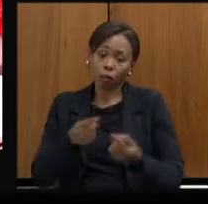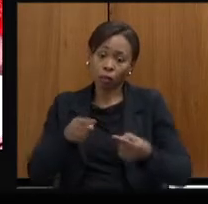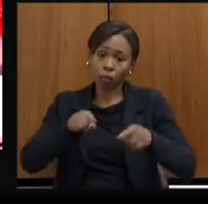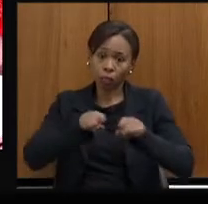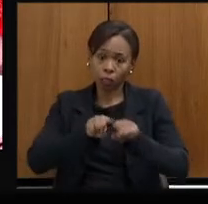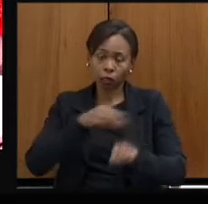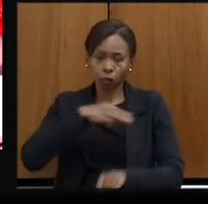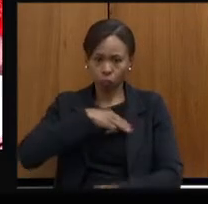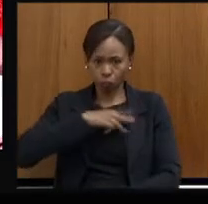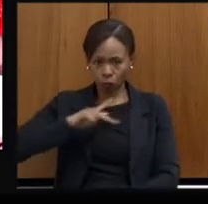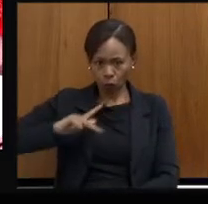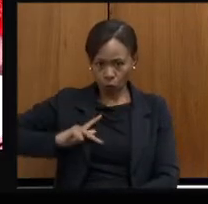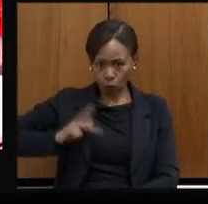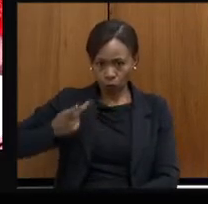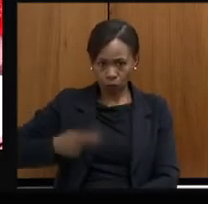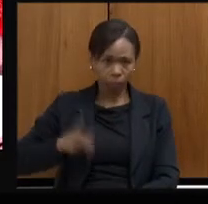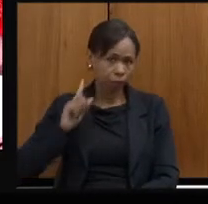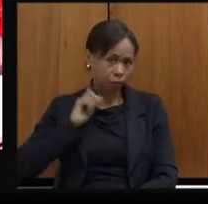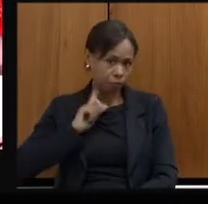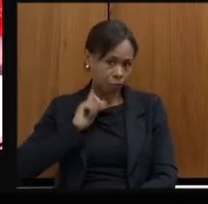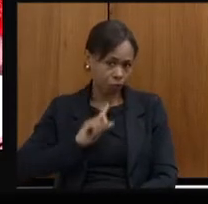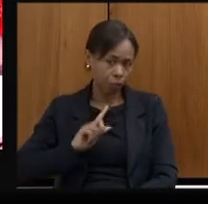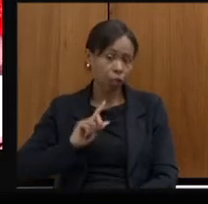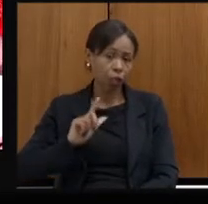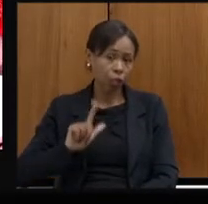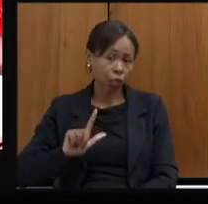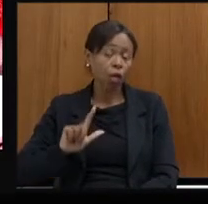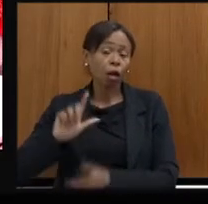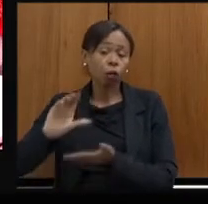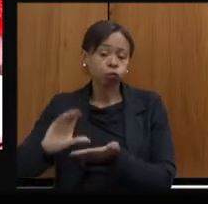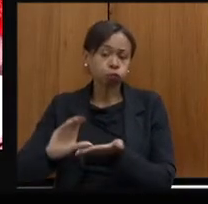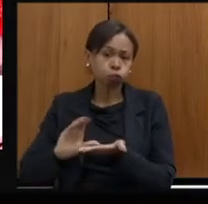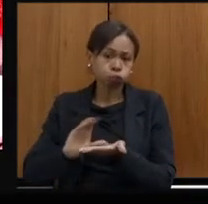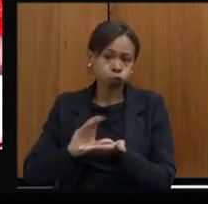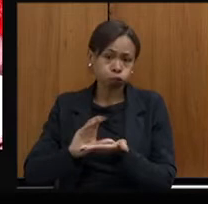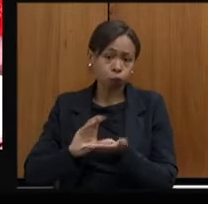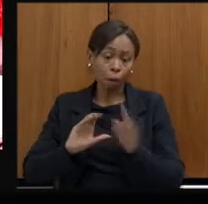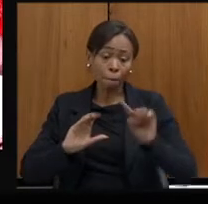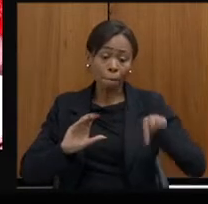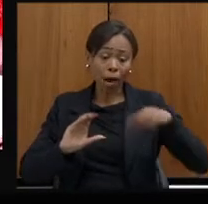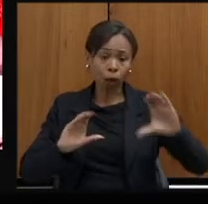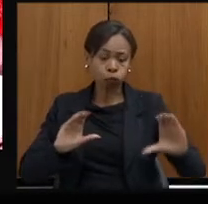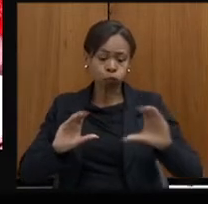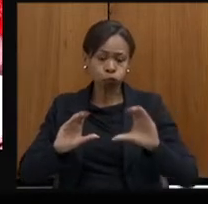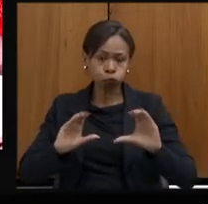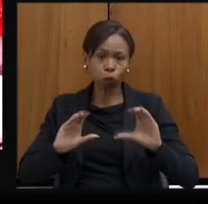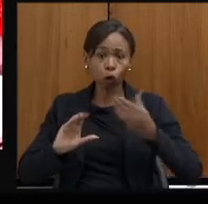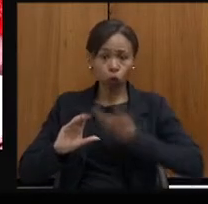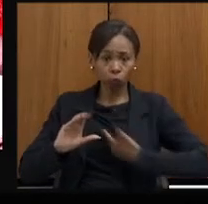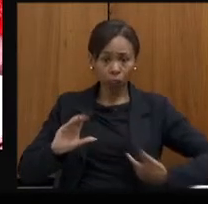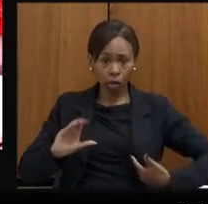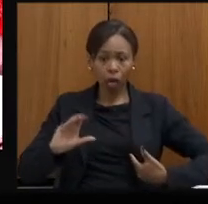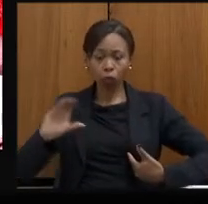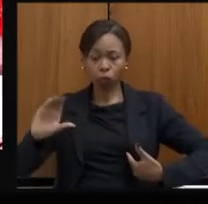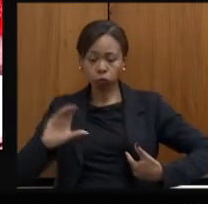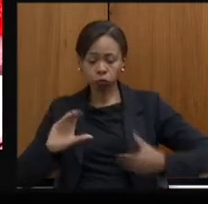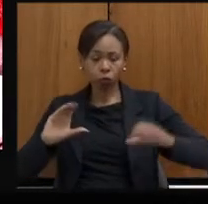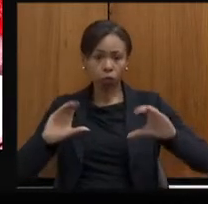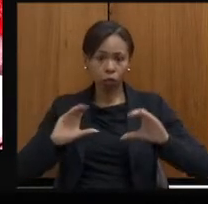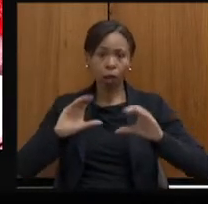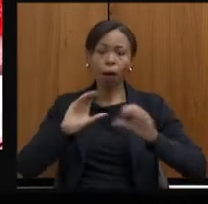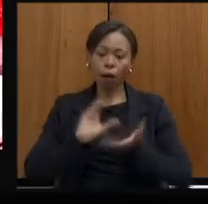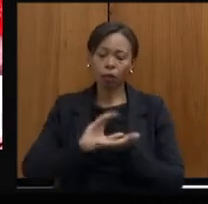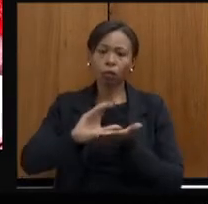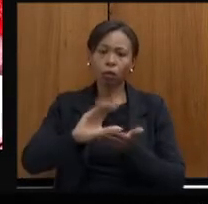Minas Gerais, que aportou recursos, somando aos recursos do Estado, para a gente poder fazer essas transferências.